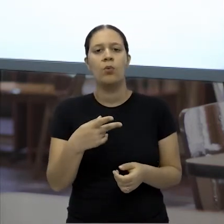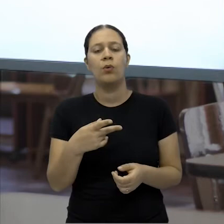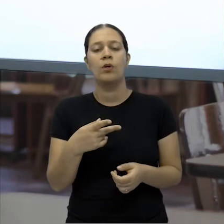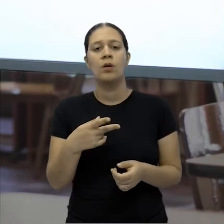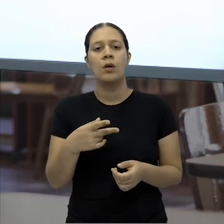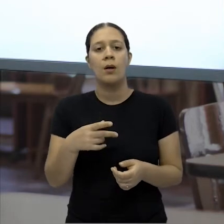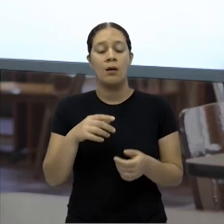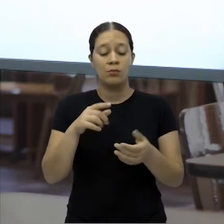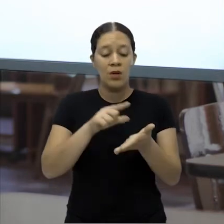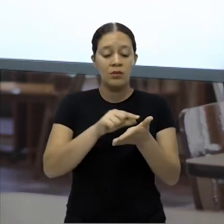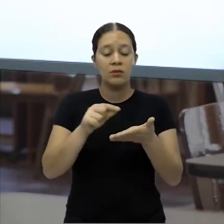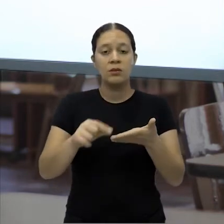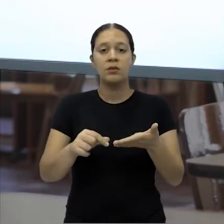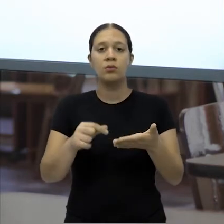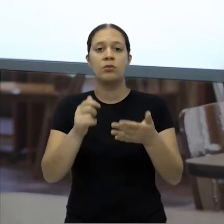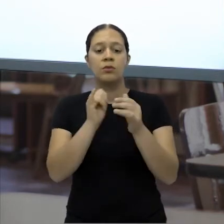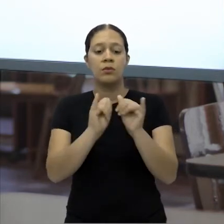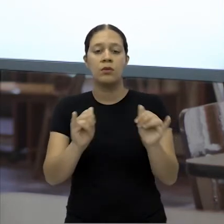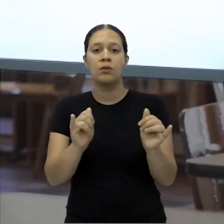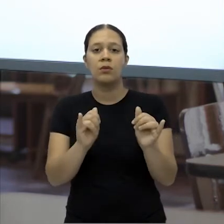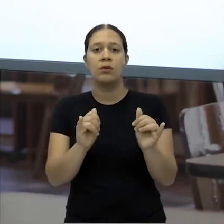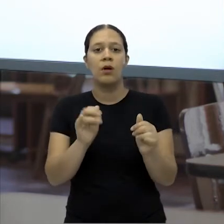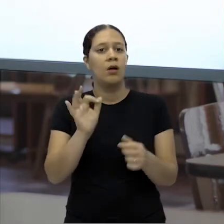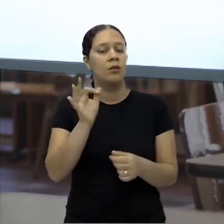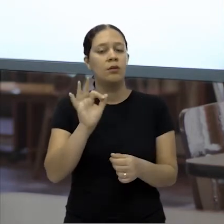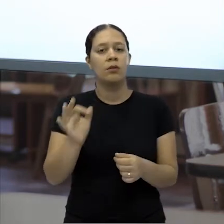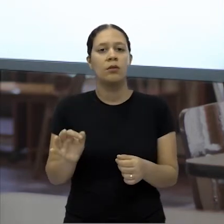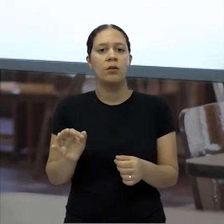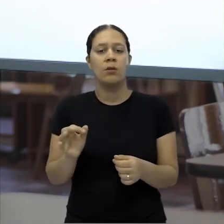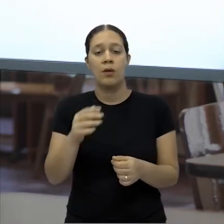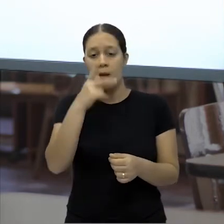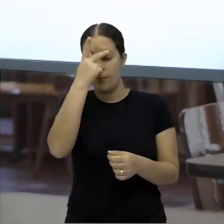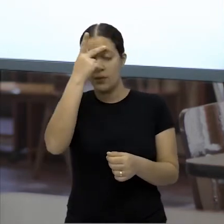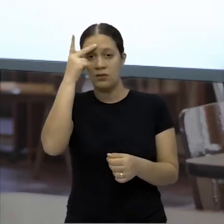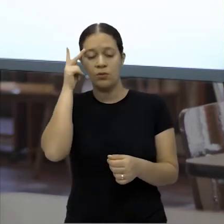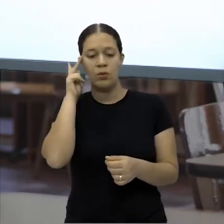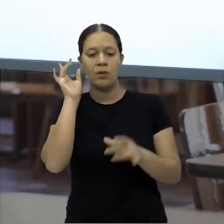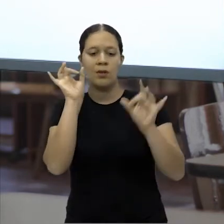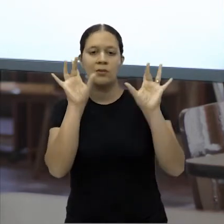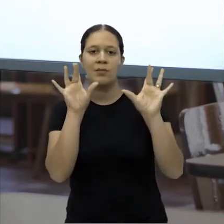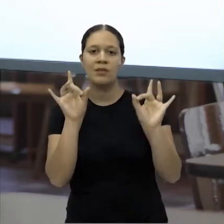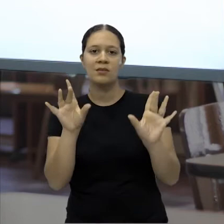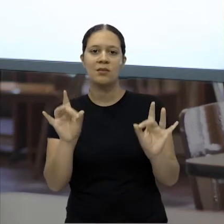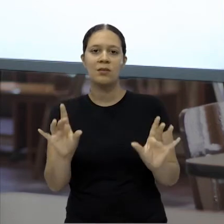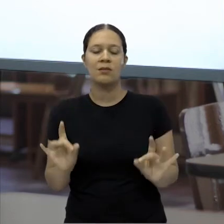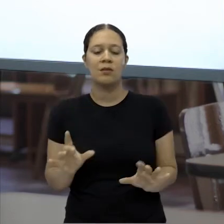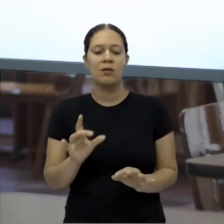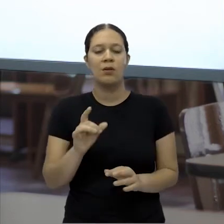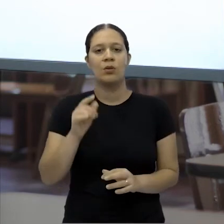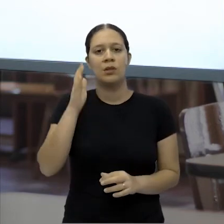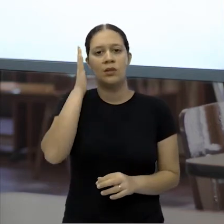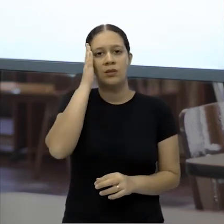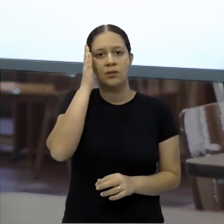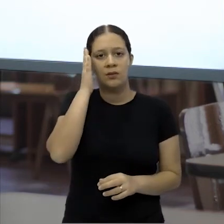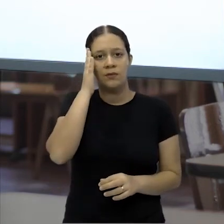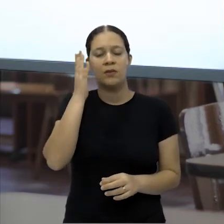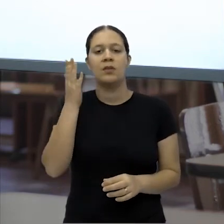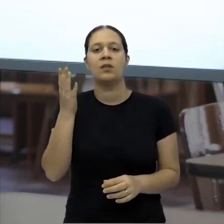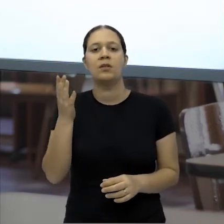artigo científico não vai ser necessário, porque a pessoa que vai ler é um especialista da área, não vai precisar que alguém explique que linguística é a